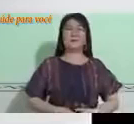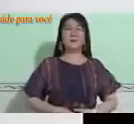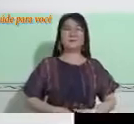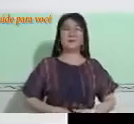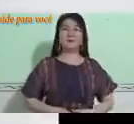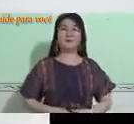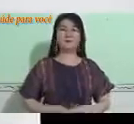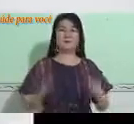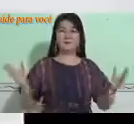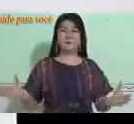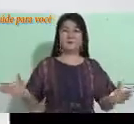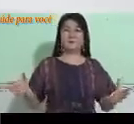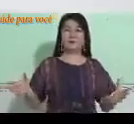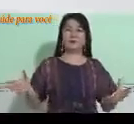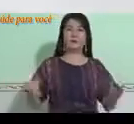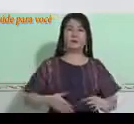uma gaze.